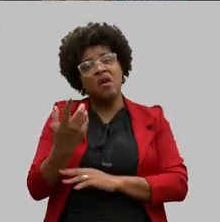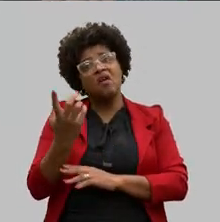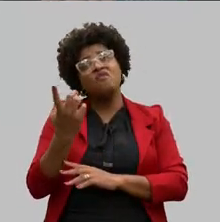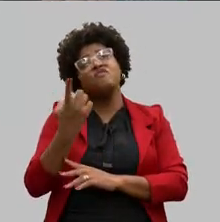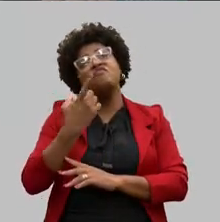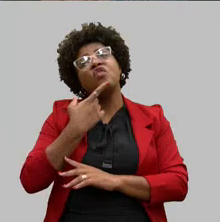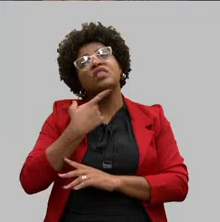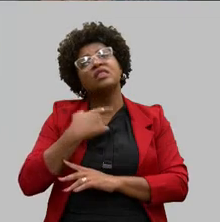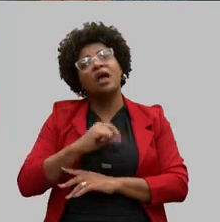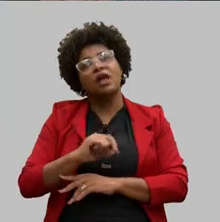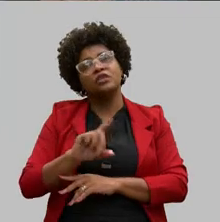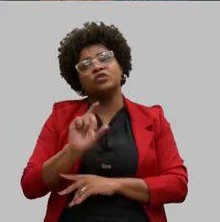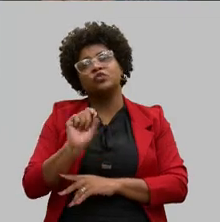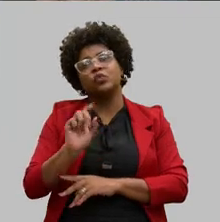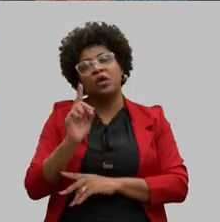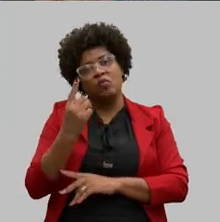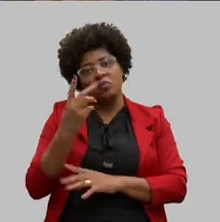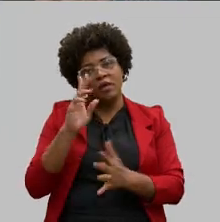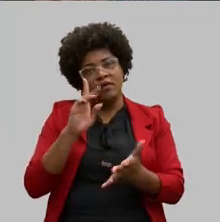uma